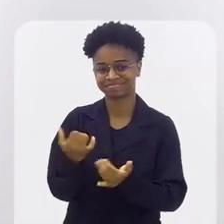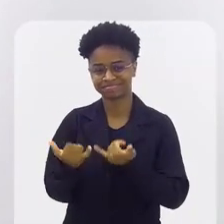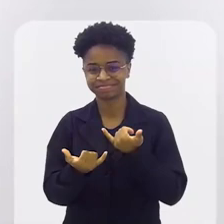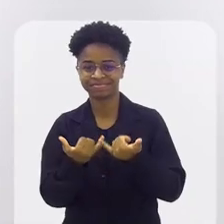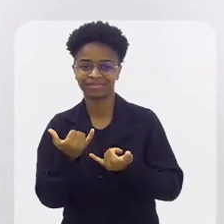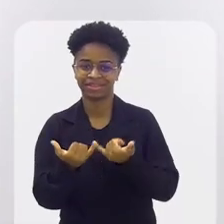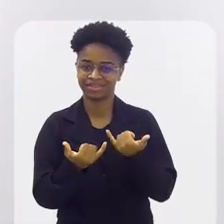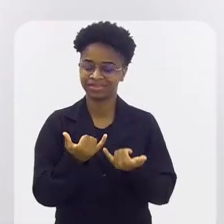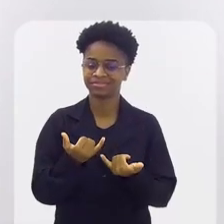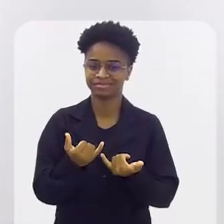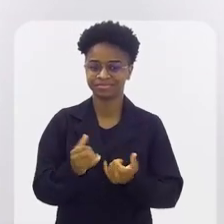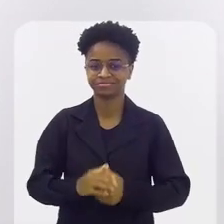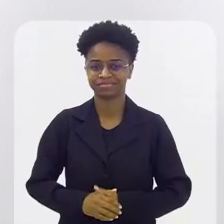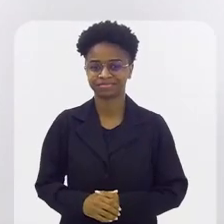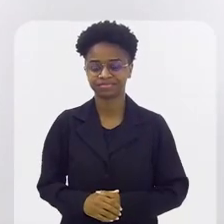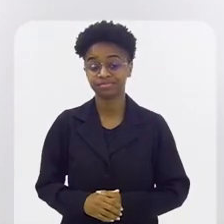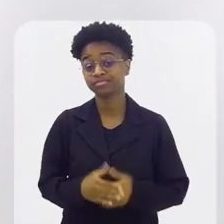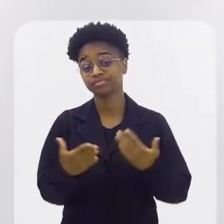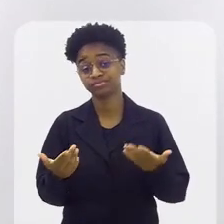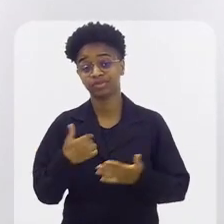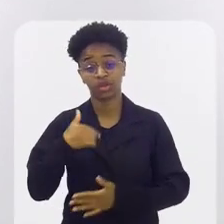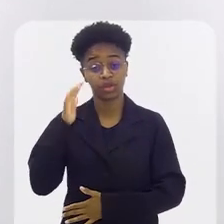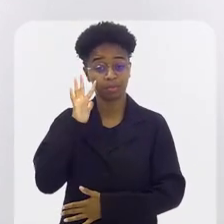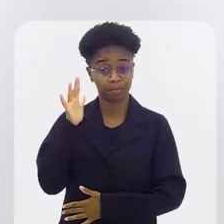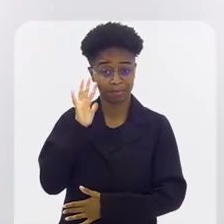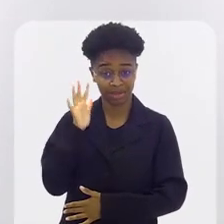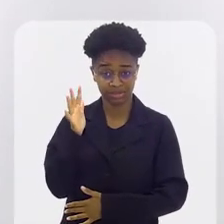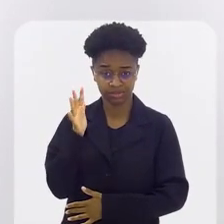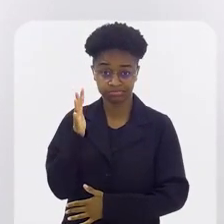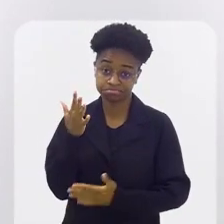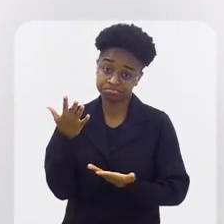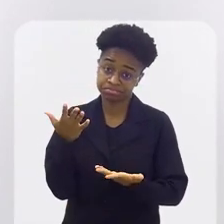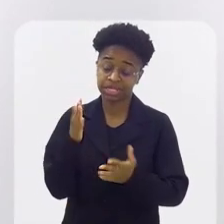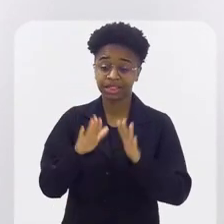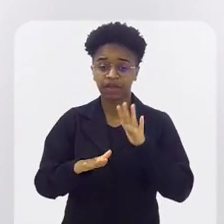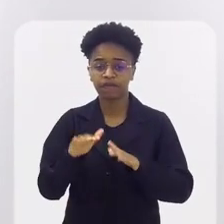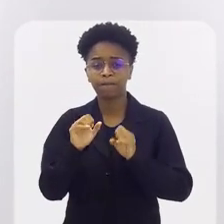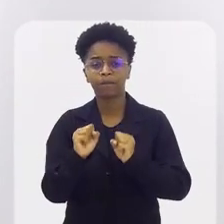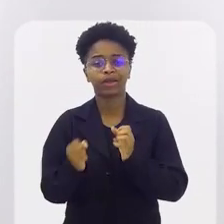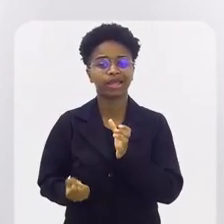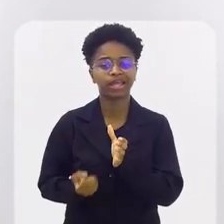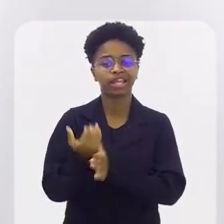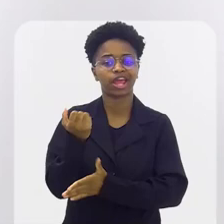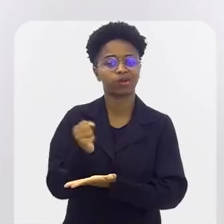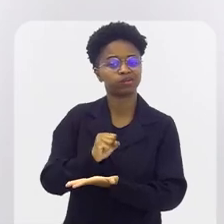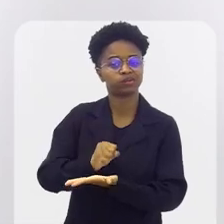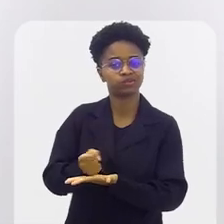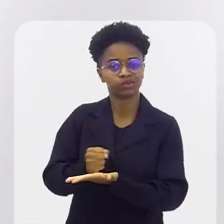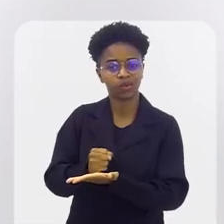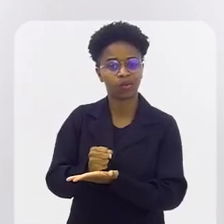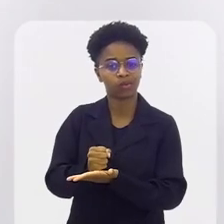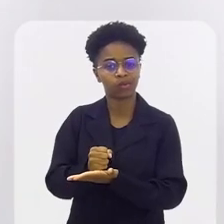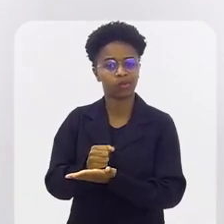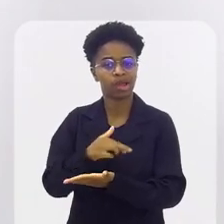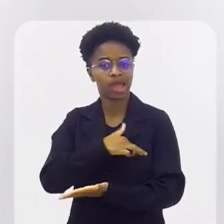Jogar games. E aí eu imaginei, por que não criar um